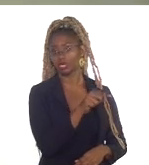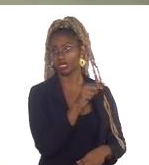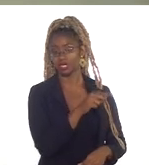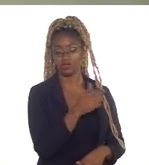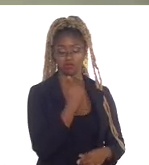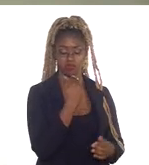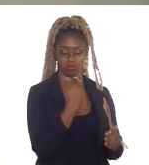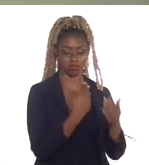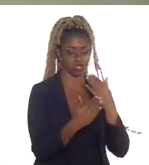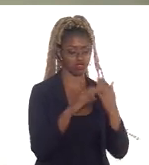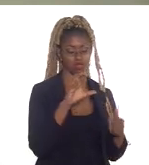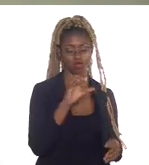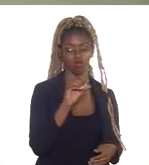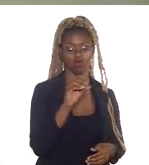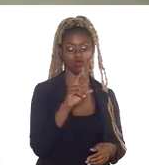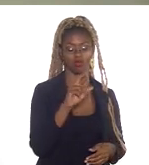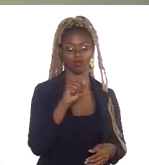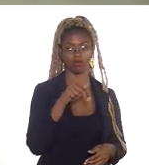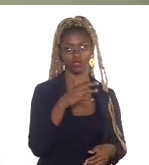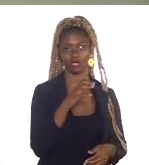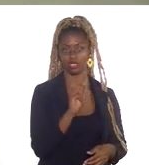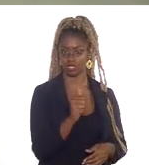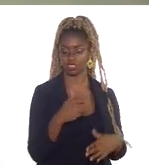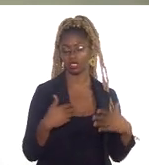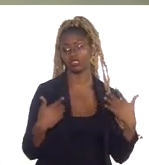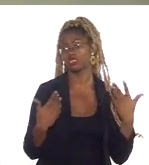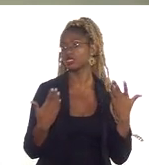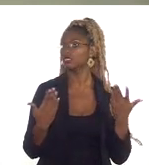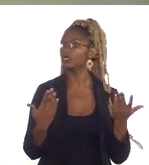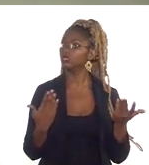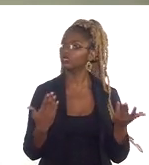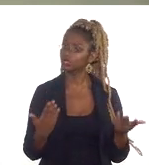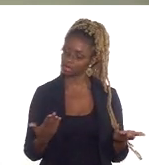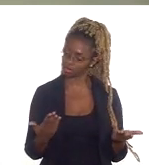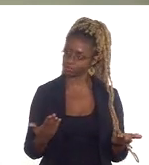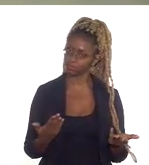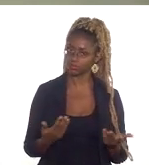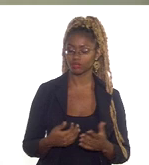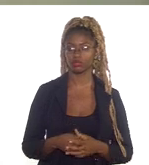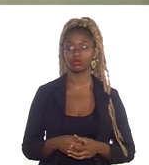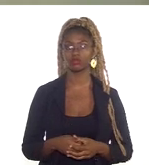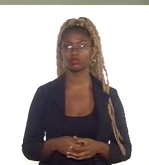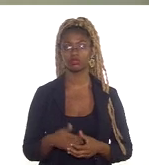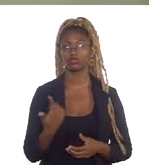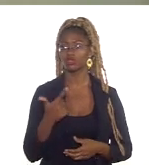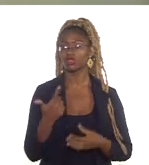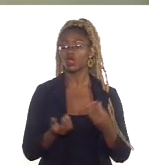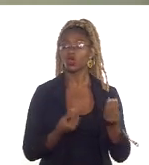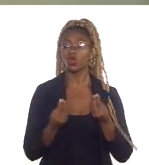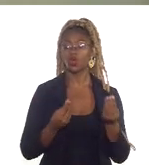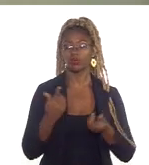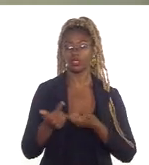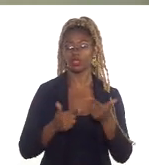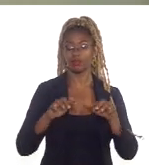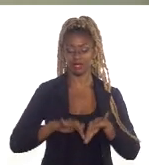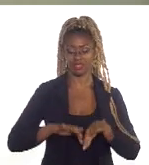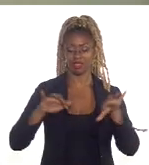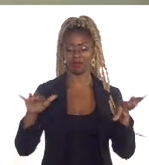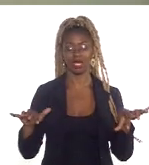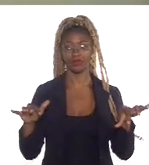cobrança. Então, por via de consequência, não tem como ser um trabalho